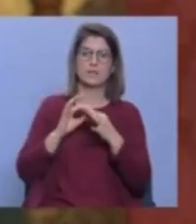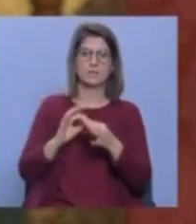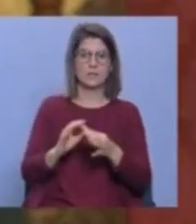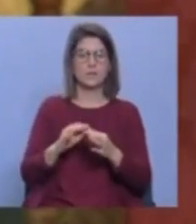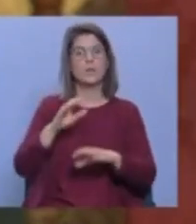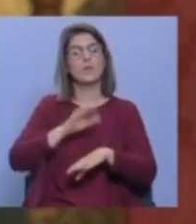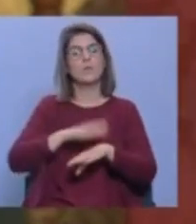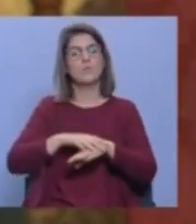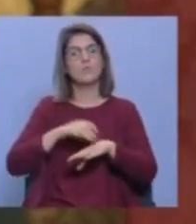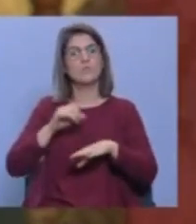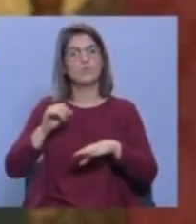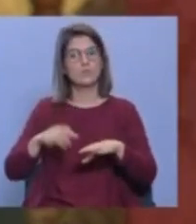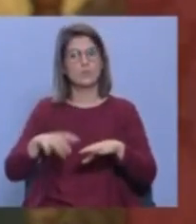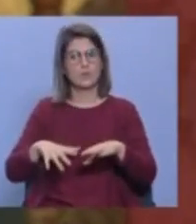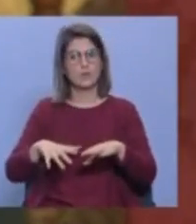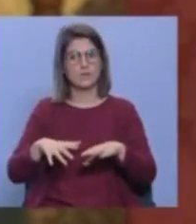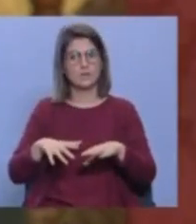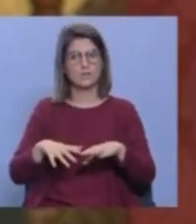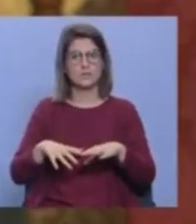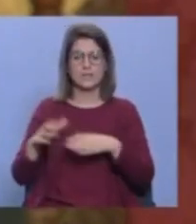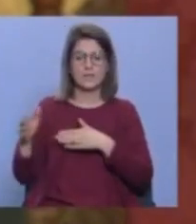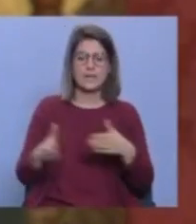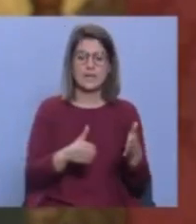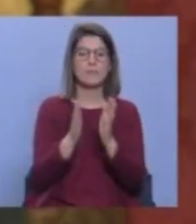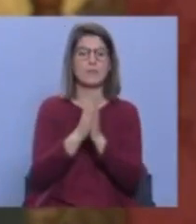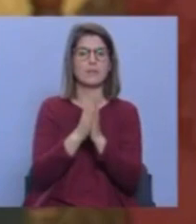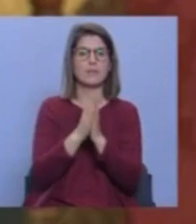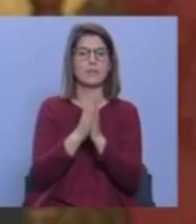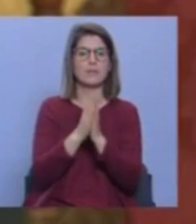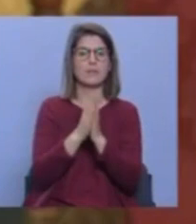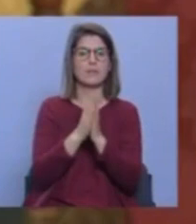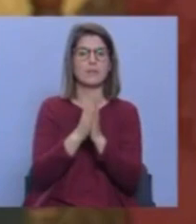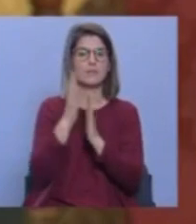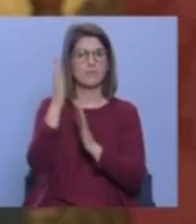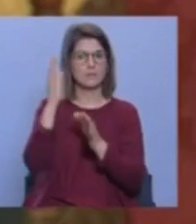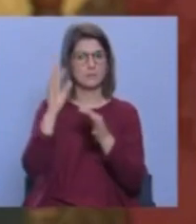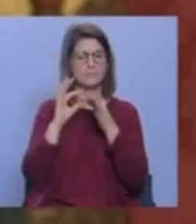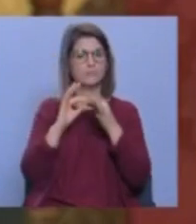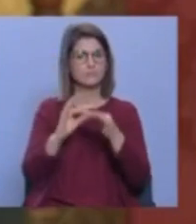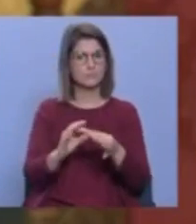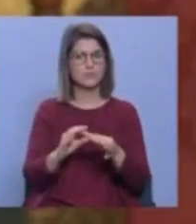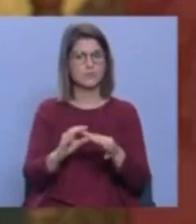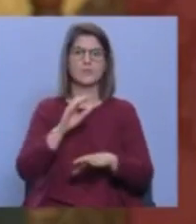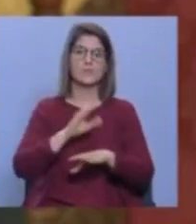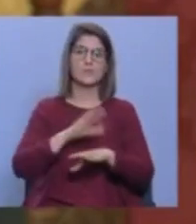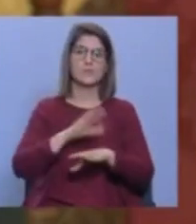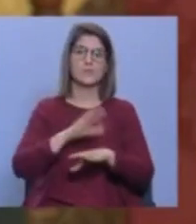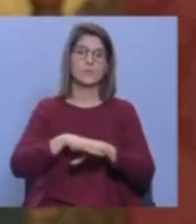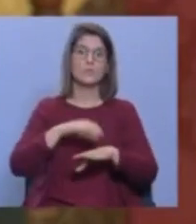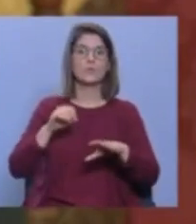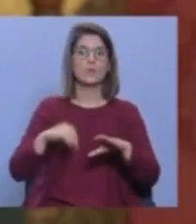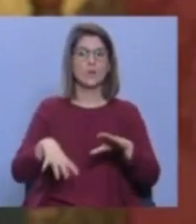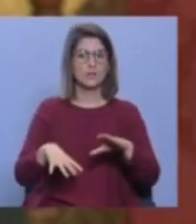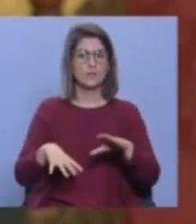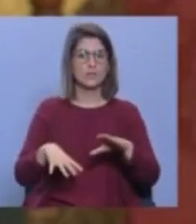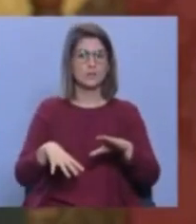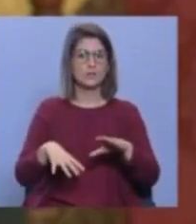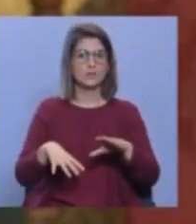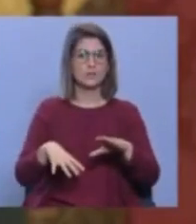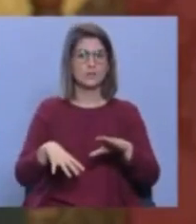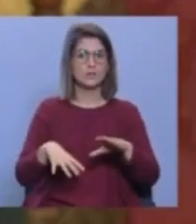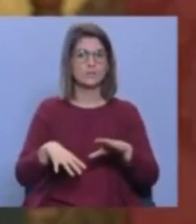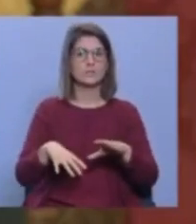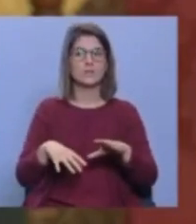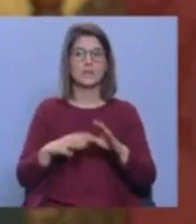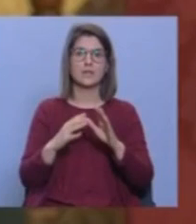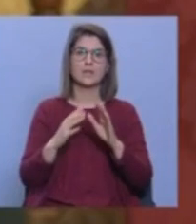pela relação que nós temos com o mistério de Deus, pela relação que nós temos